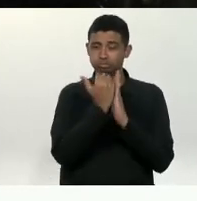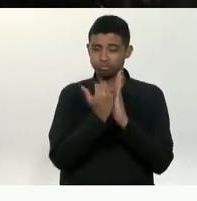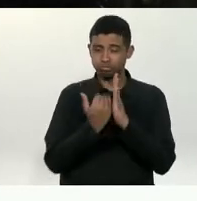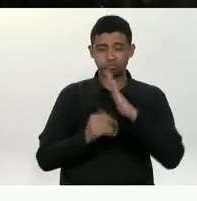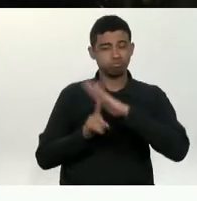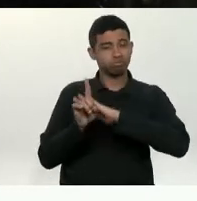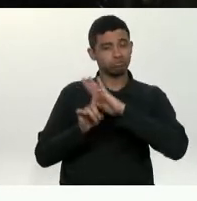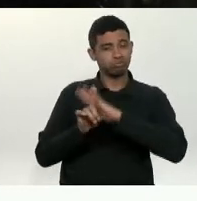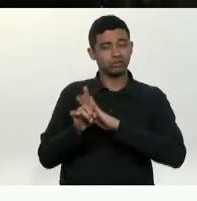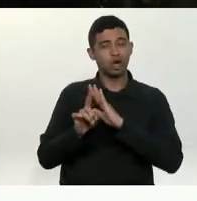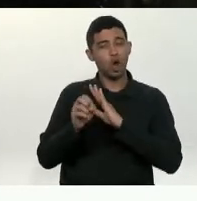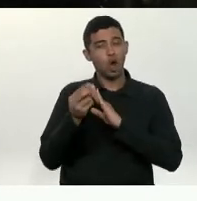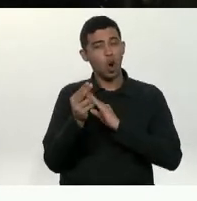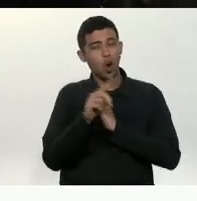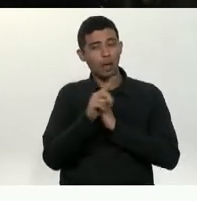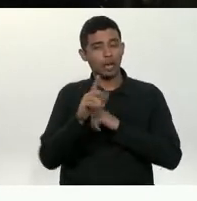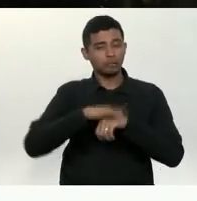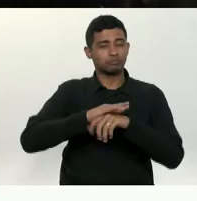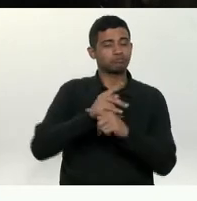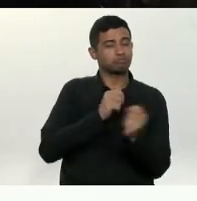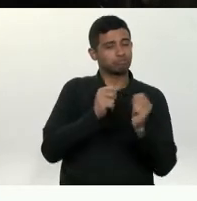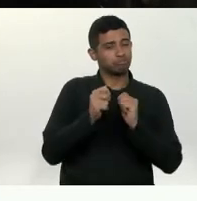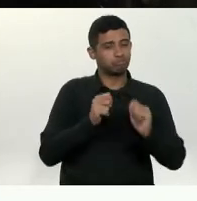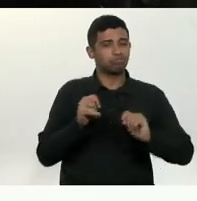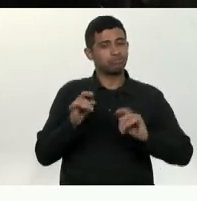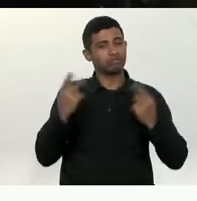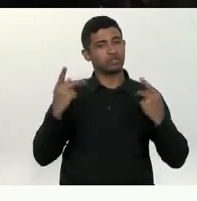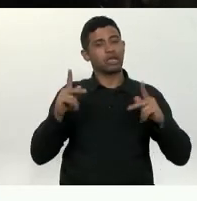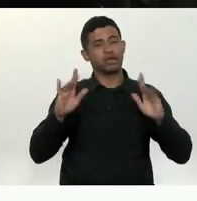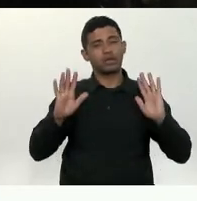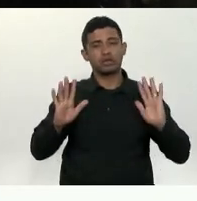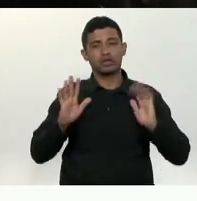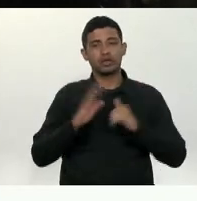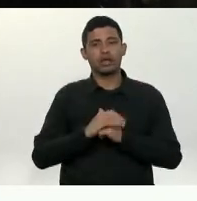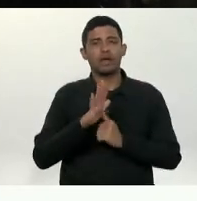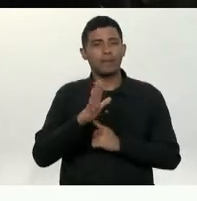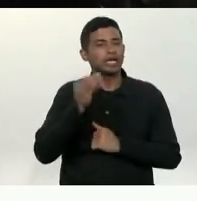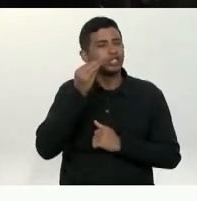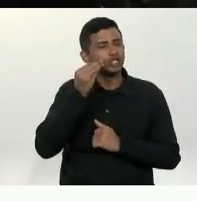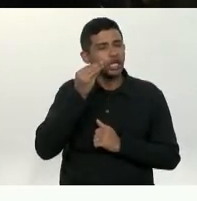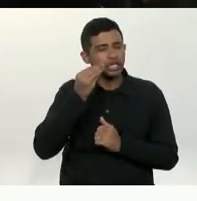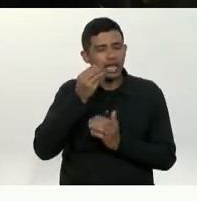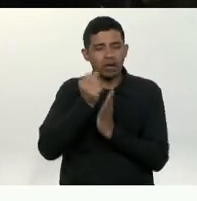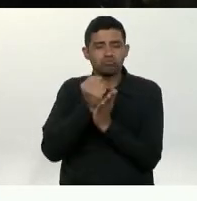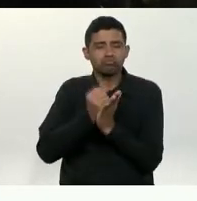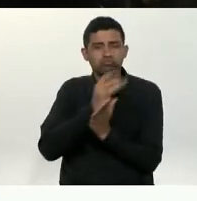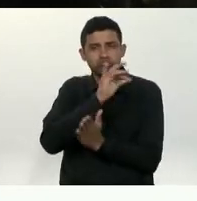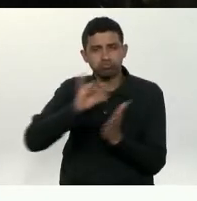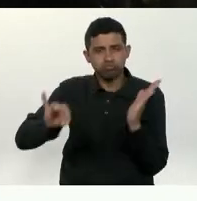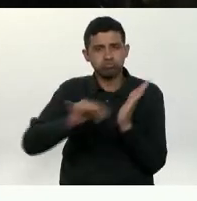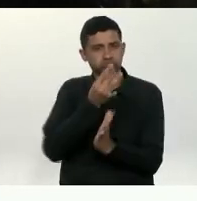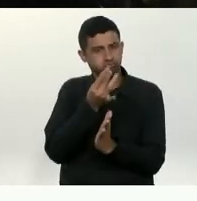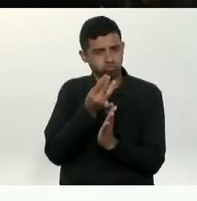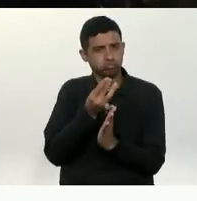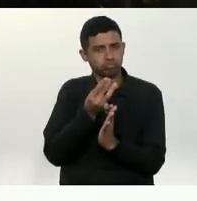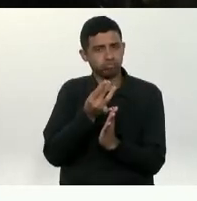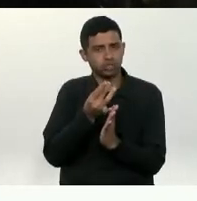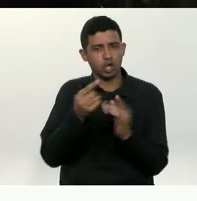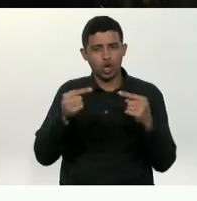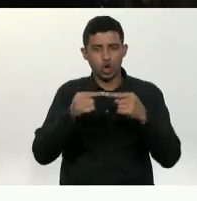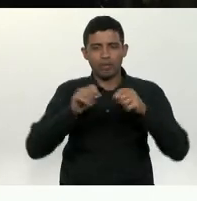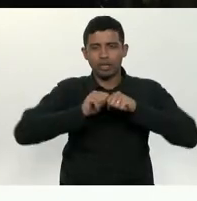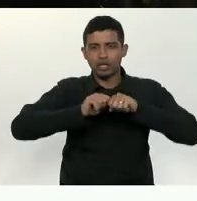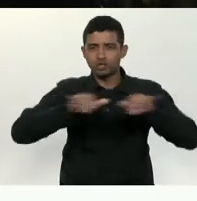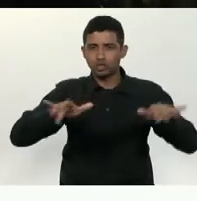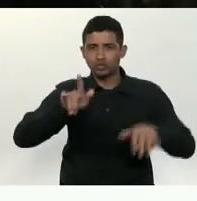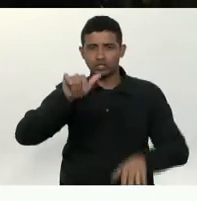renegociadas, como queira. Mas em relação à renovação da outorga do contrato de distribuição de